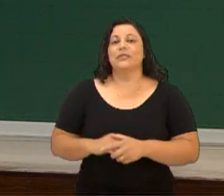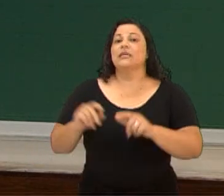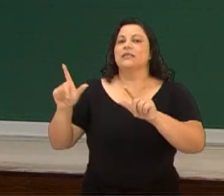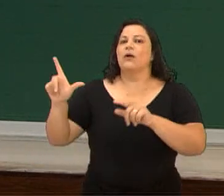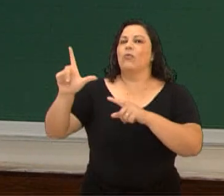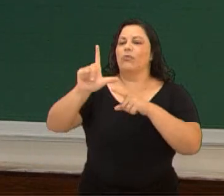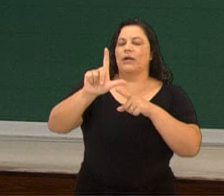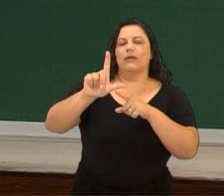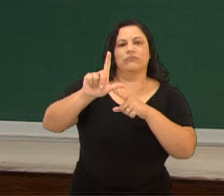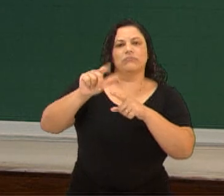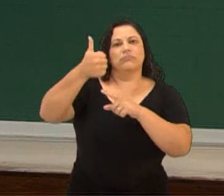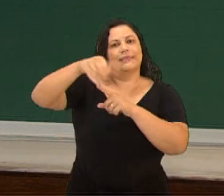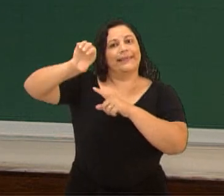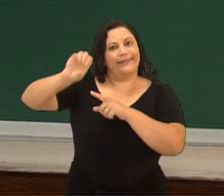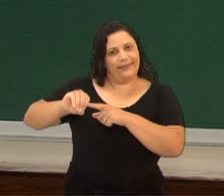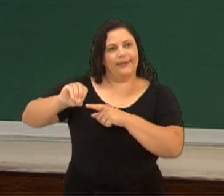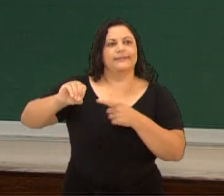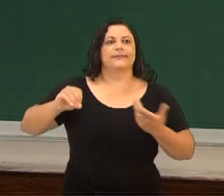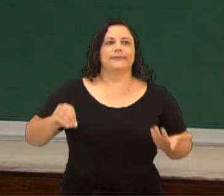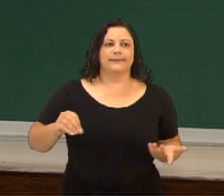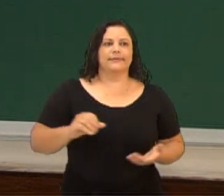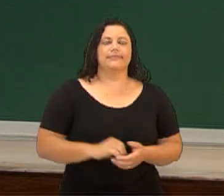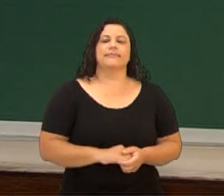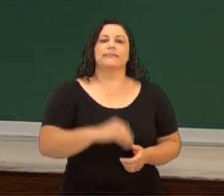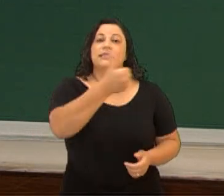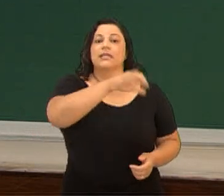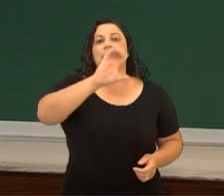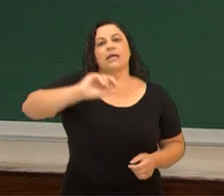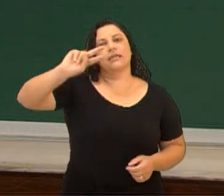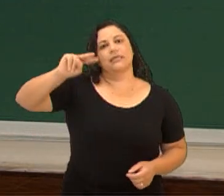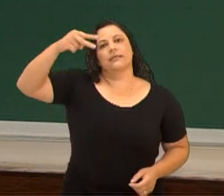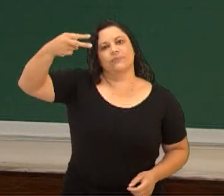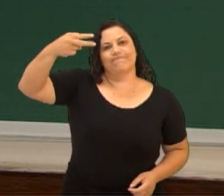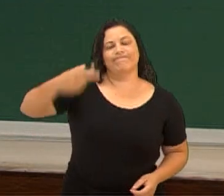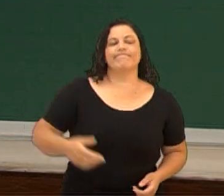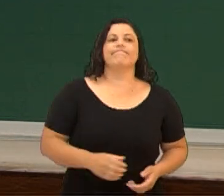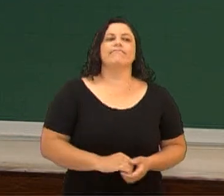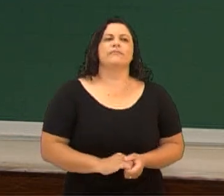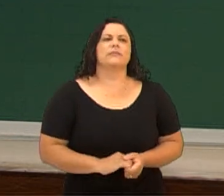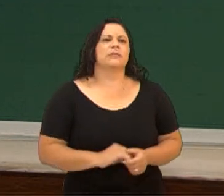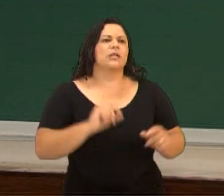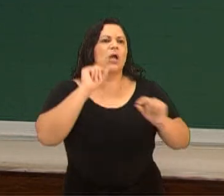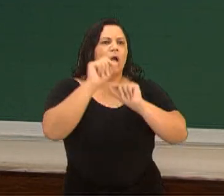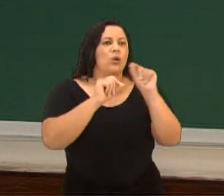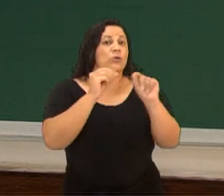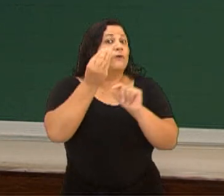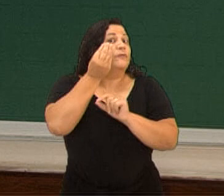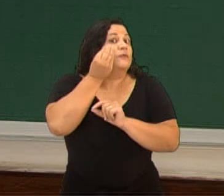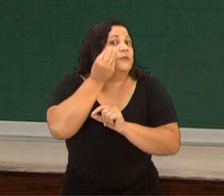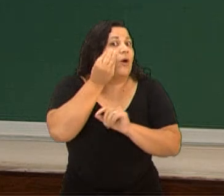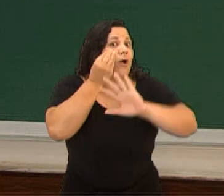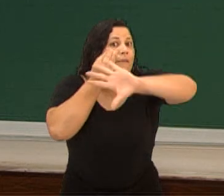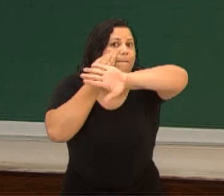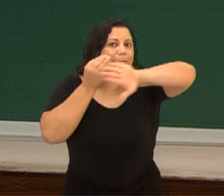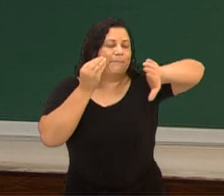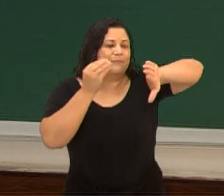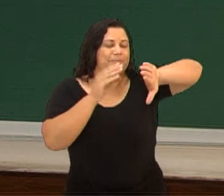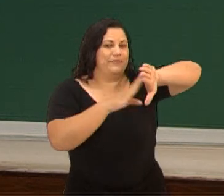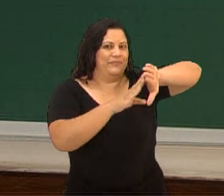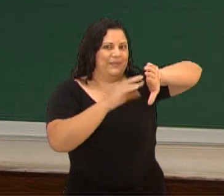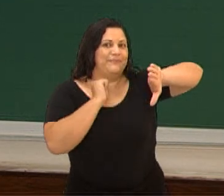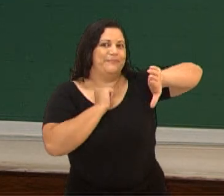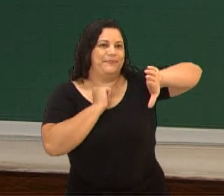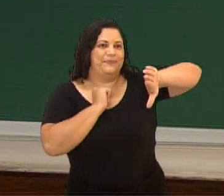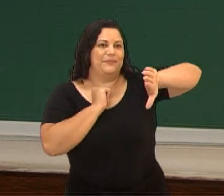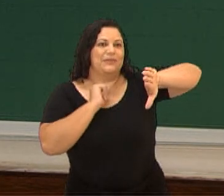lado mede 10. Então, aqui nós teremos o quê? 10 ao quadrado. O que a prof vai tampar até para vocês prestarem atenção? O